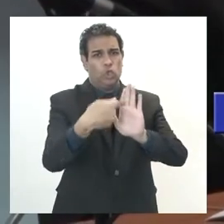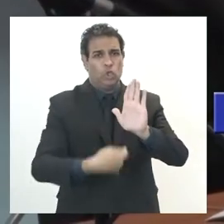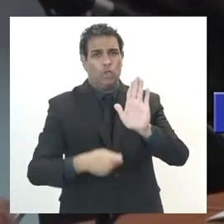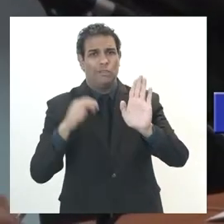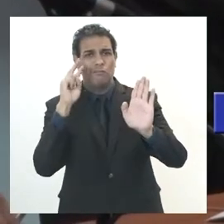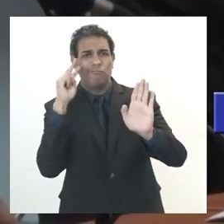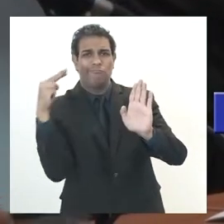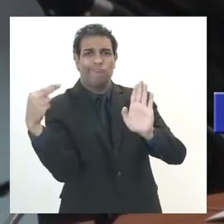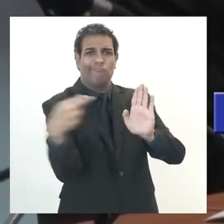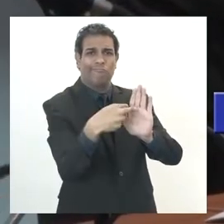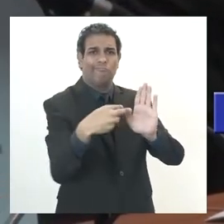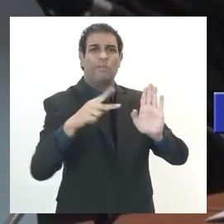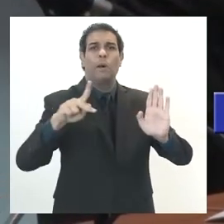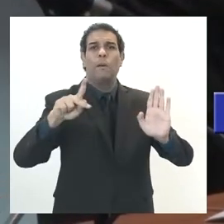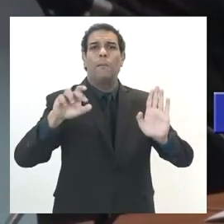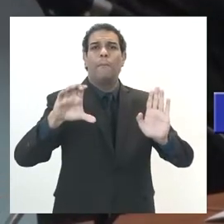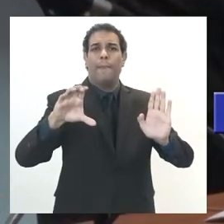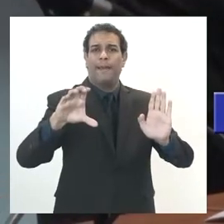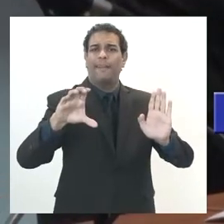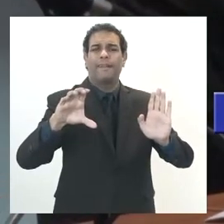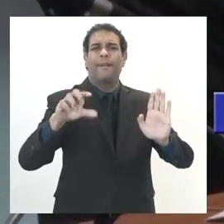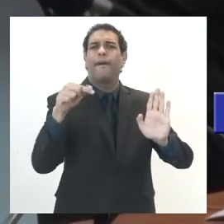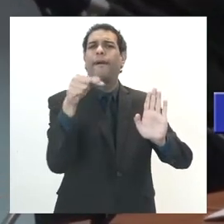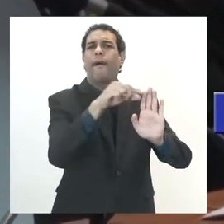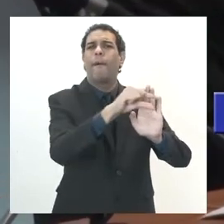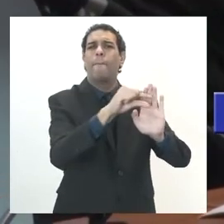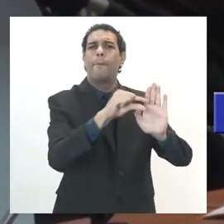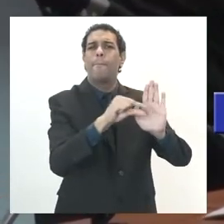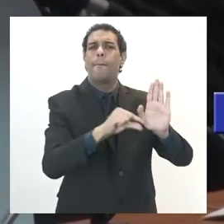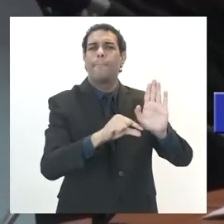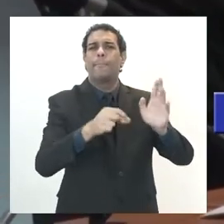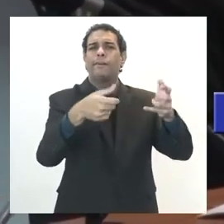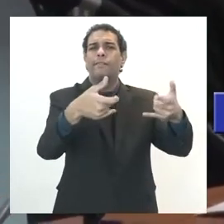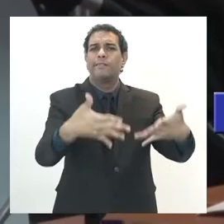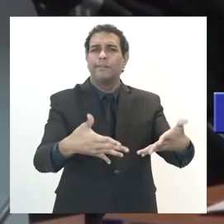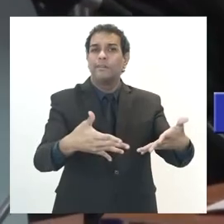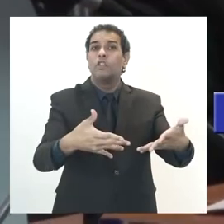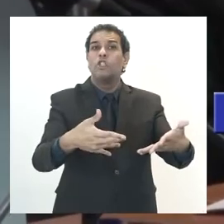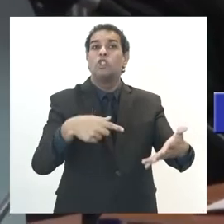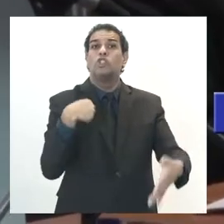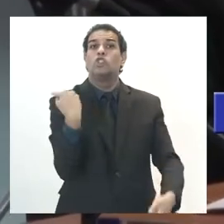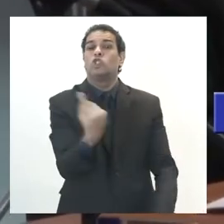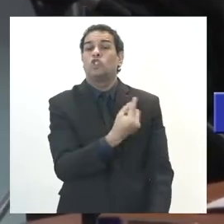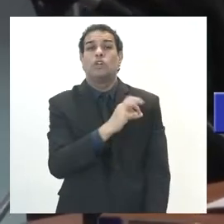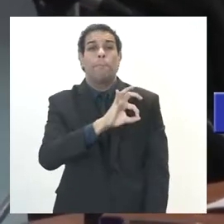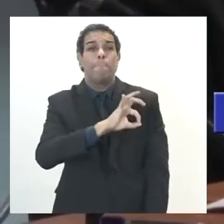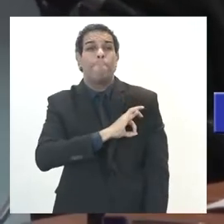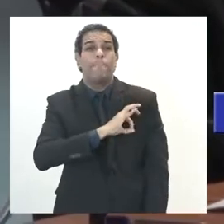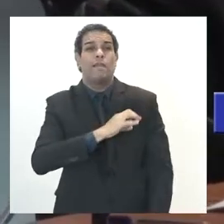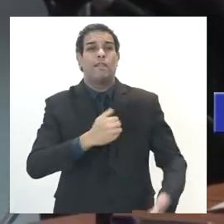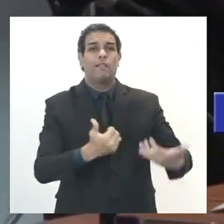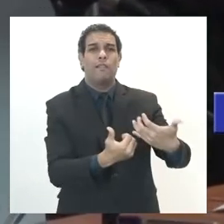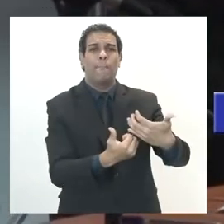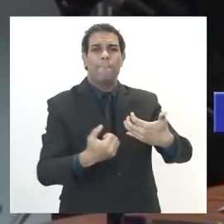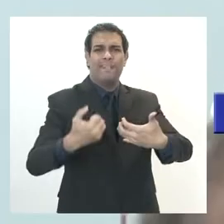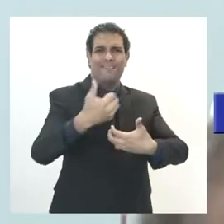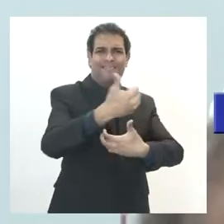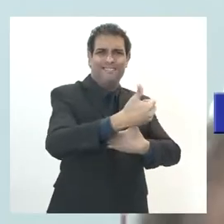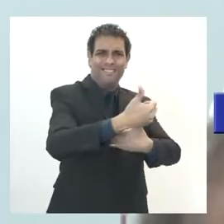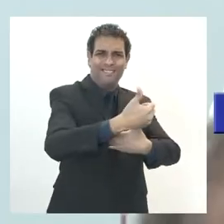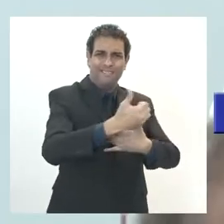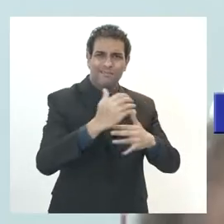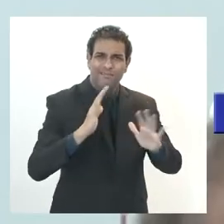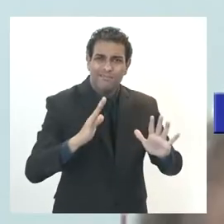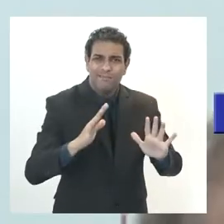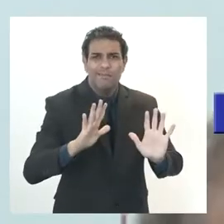respeito nós dizendo que nós somos militares privilegiados acredita até